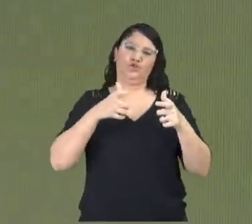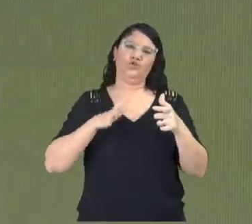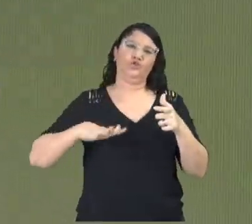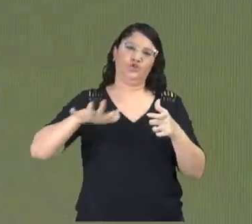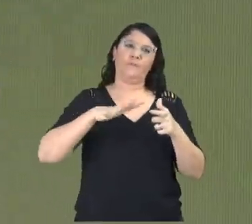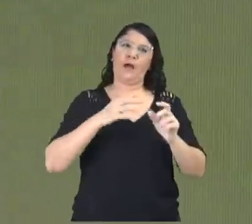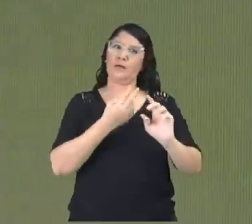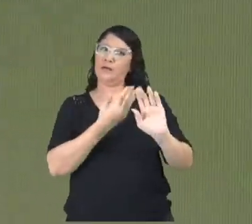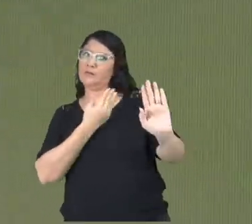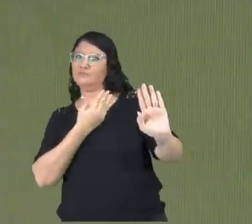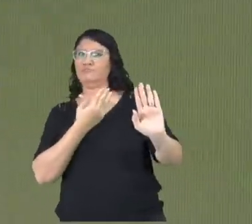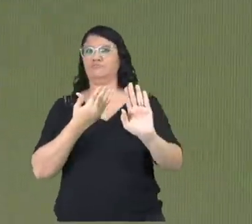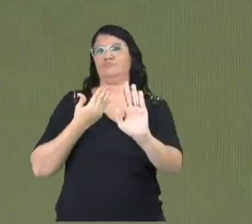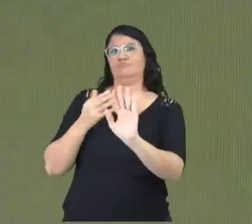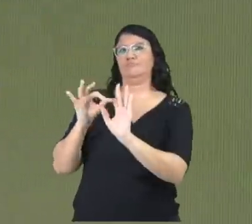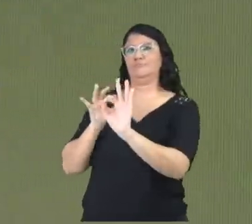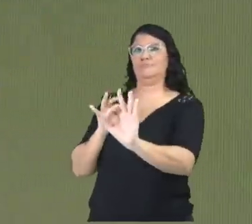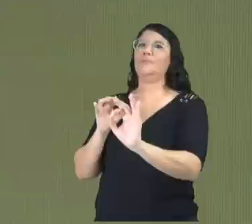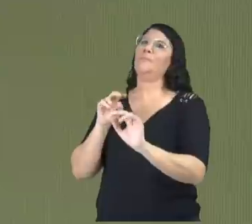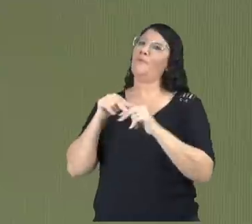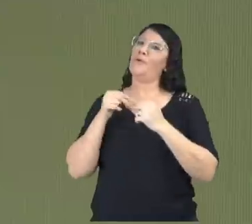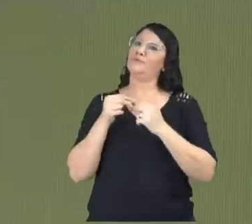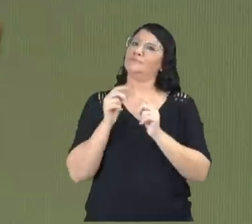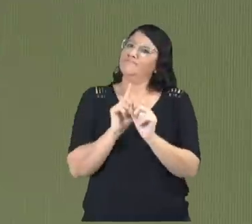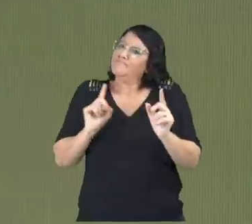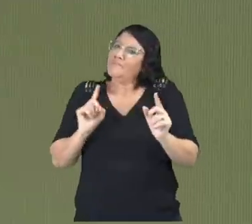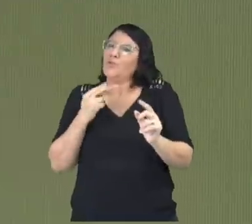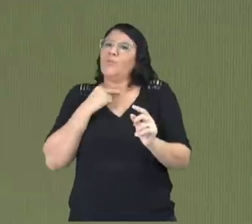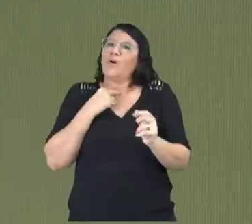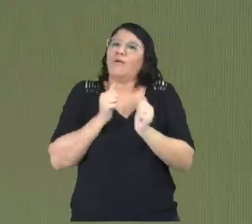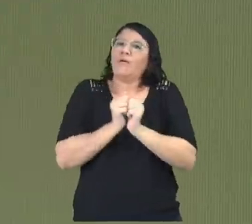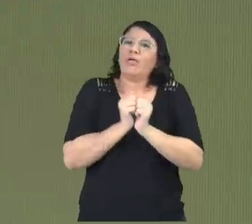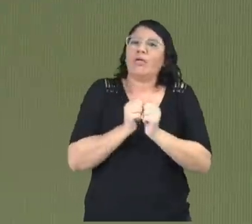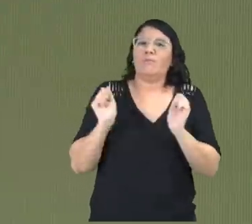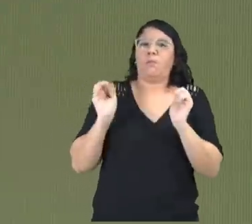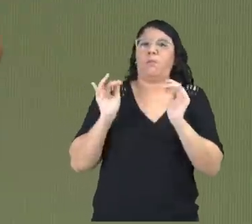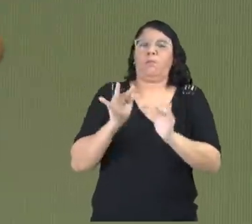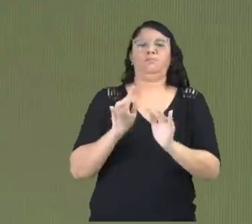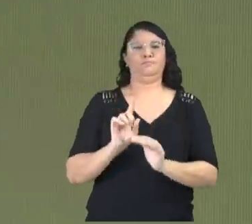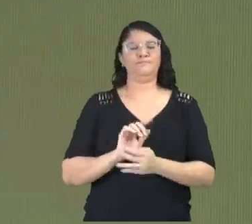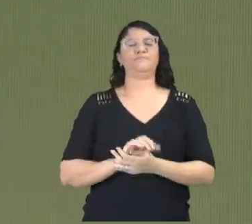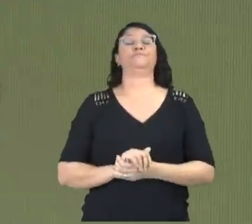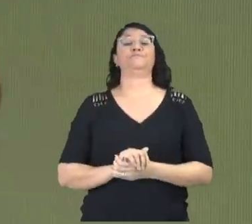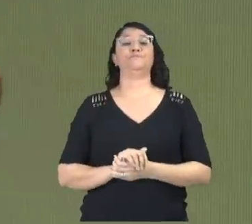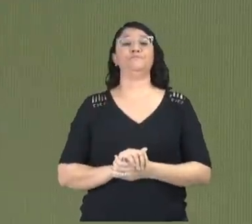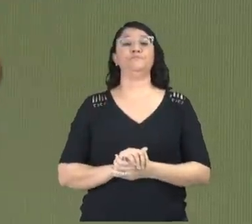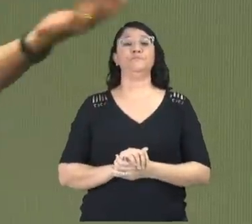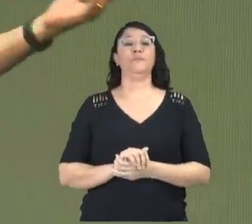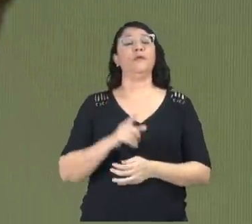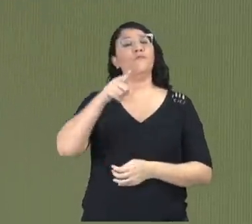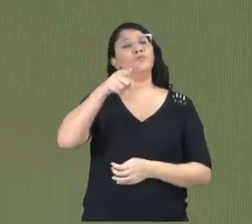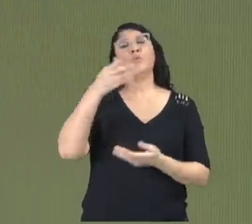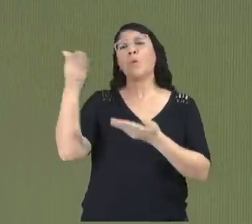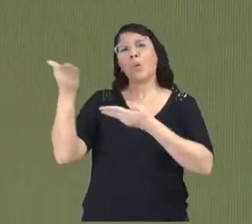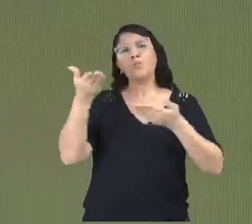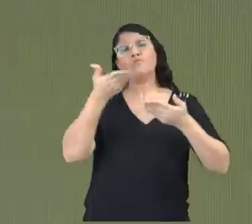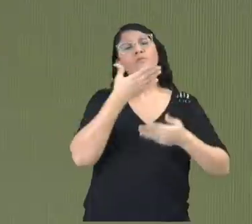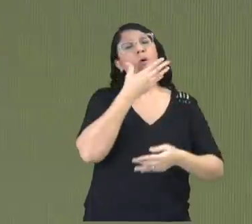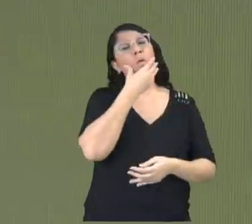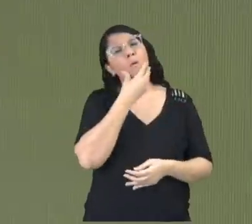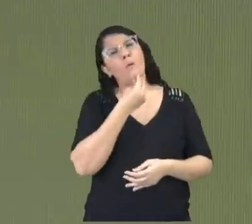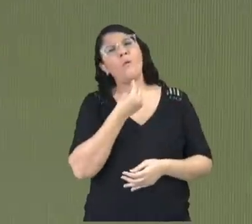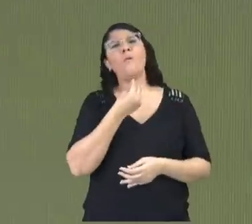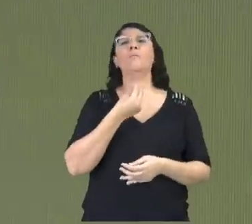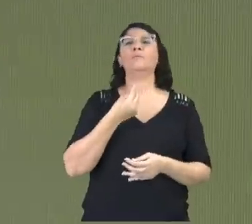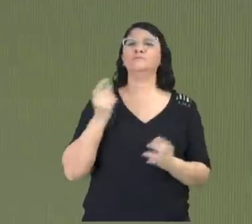social. Então, preparem o coração aí que os homens da nossa comunidade, que podem também convidar quem quer que seja, vão voltar aos